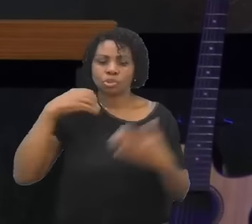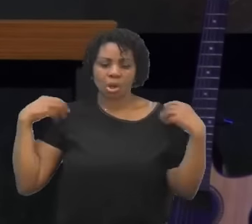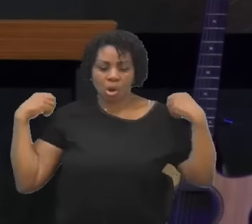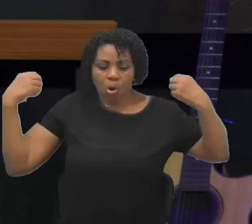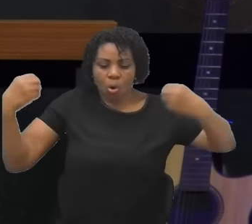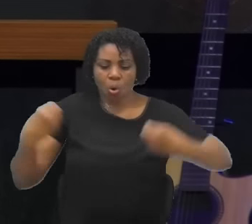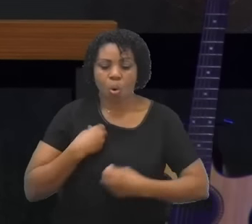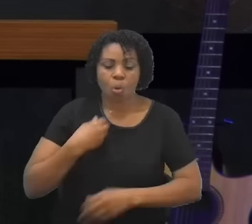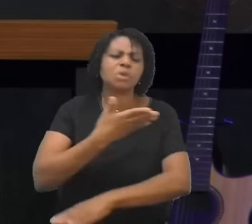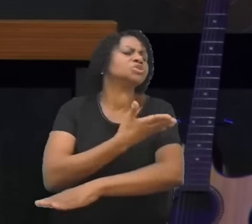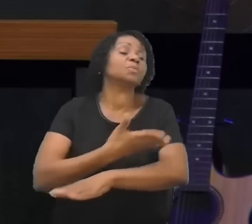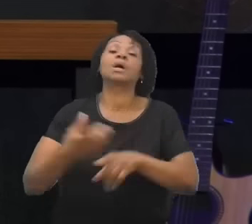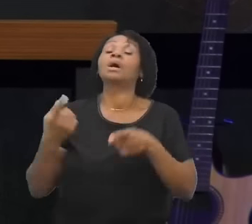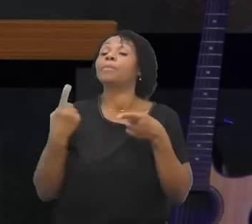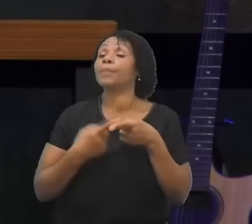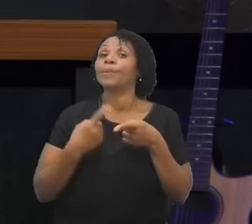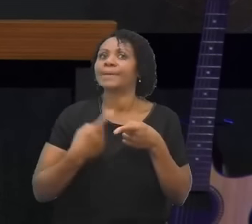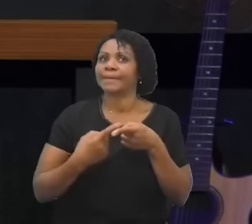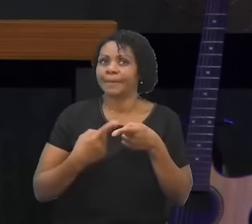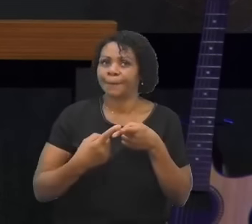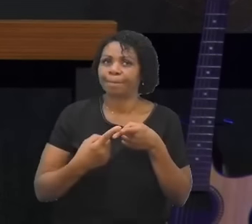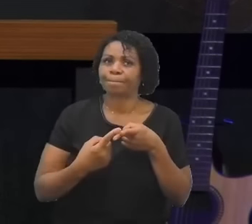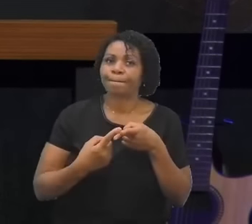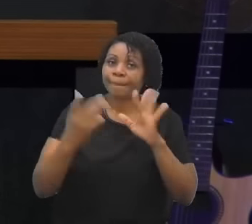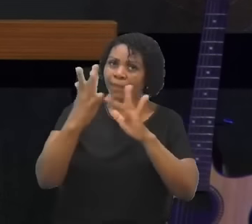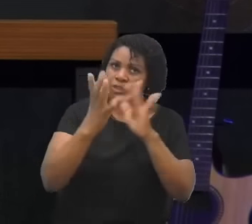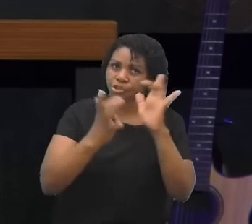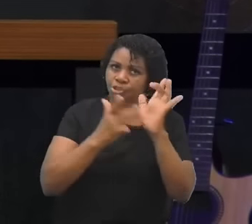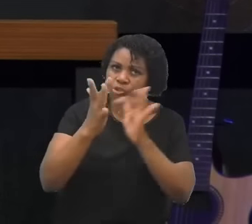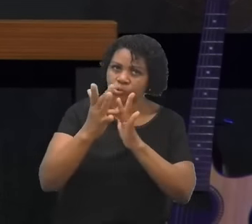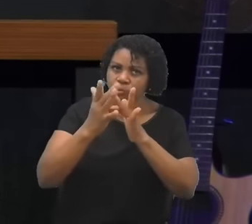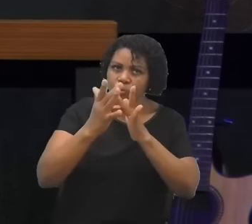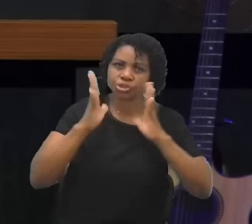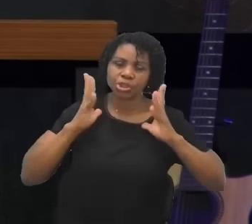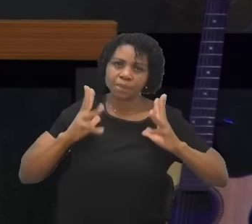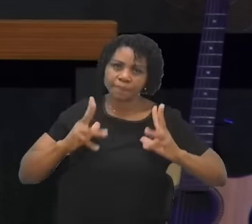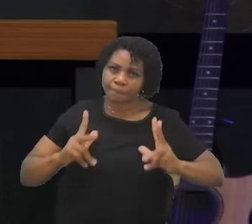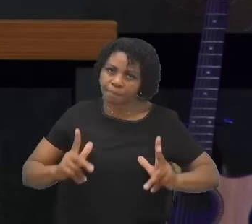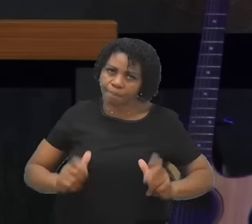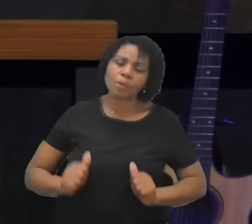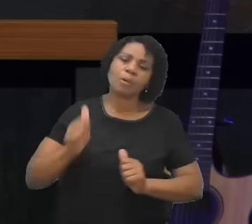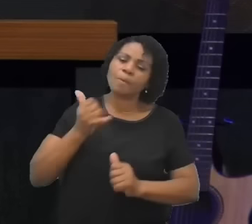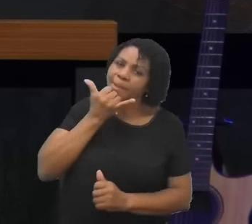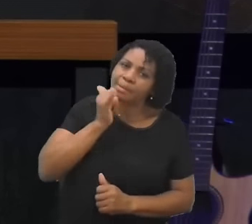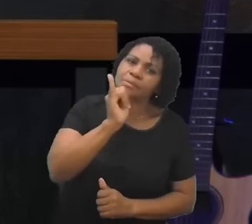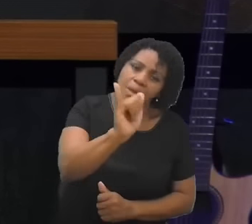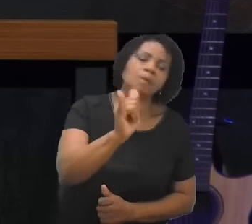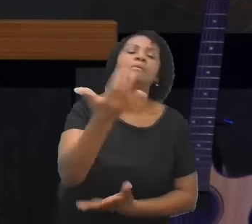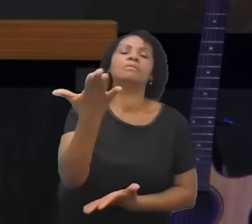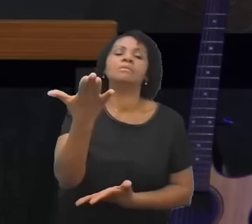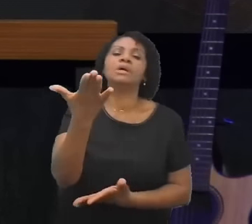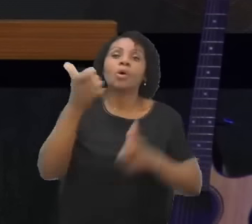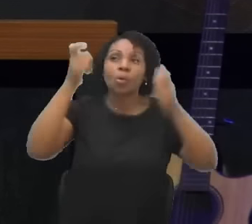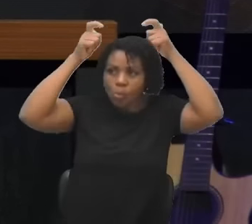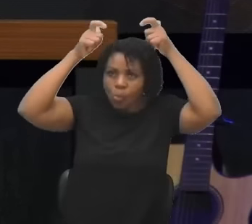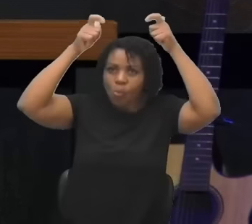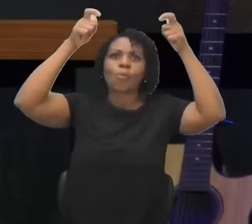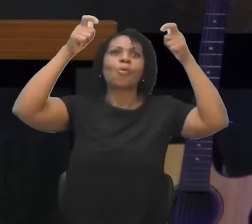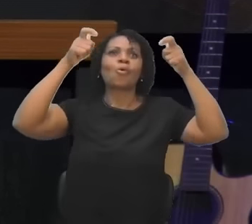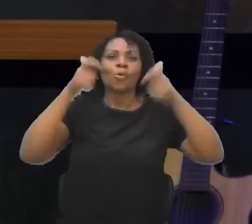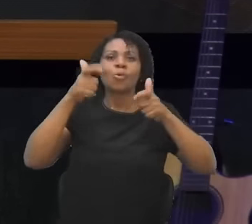Por que vestes brancas? Porque é o que Jesus te justificou. São vestes de justiça. Você vai ter coroa, como